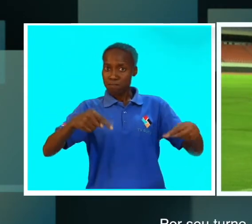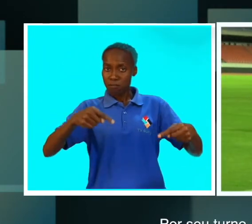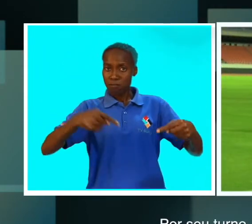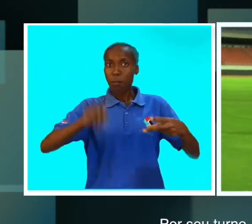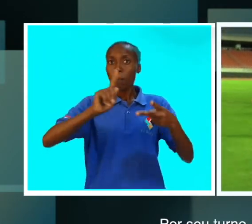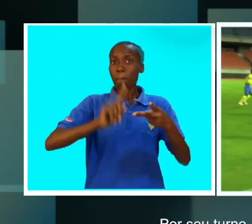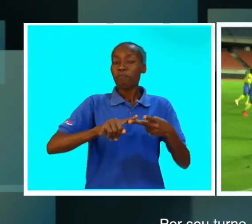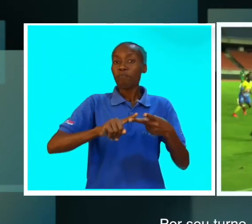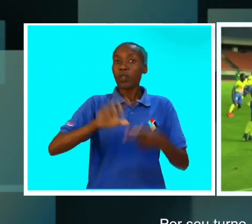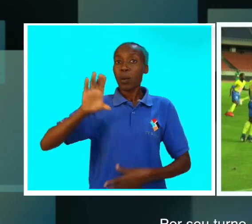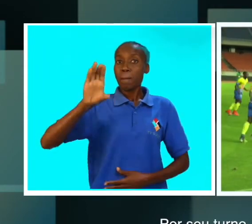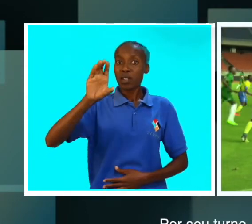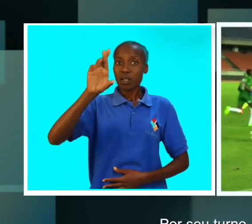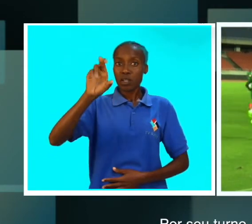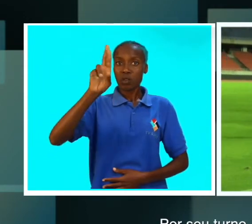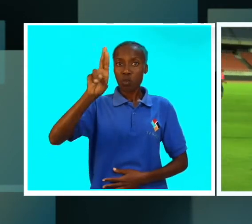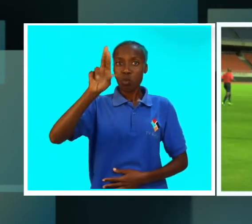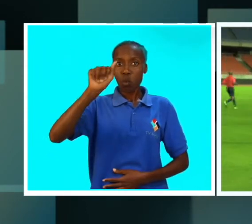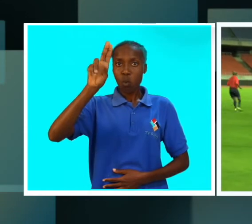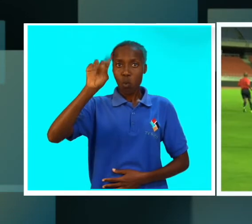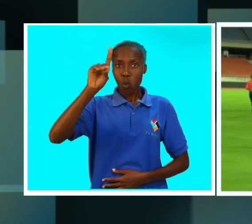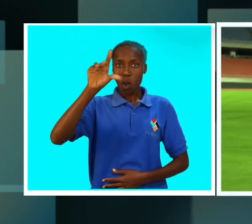o Costa do Sol defronta os ruandeses do Rayon Sport.